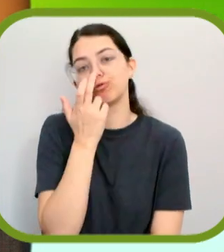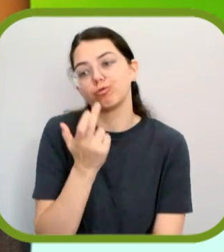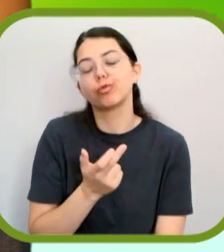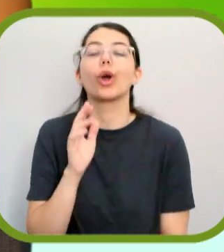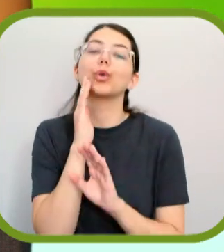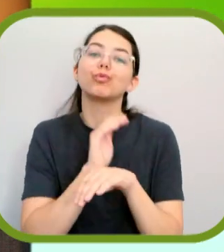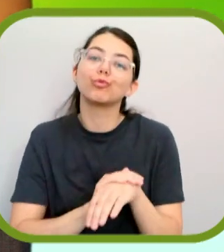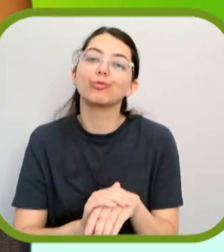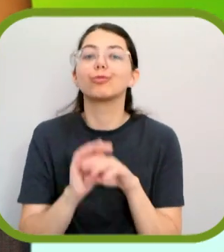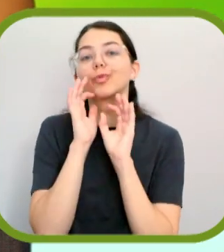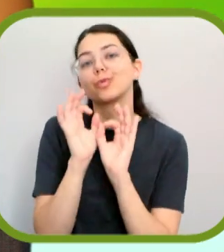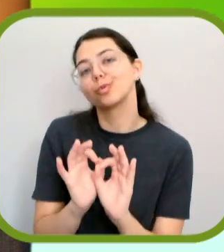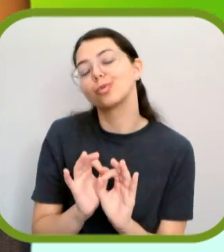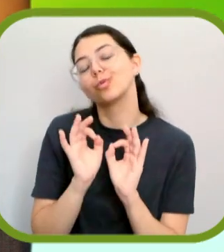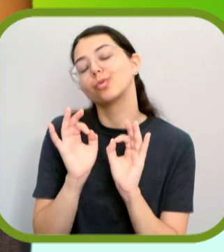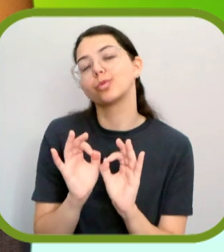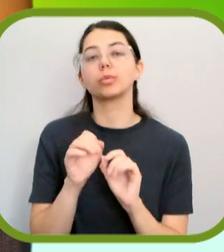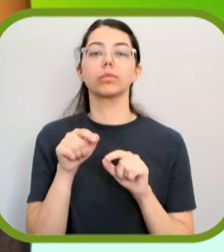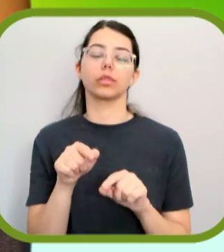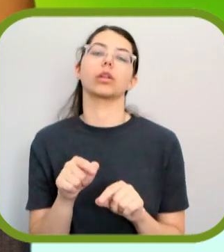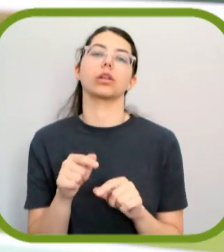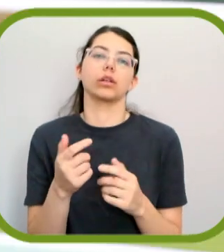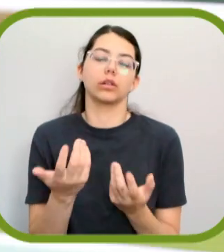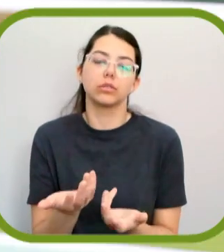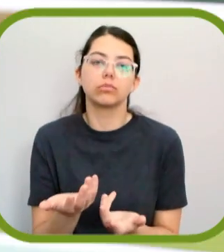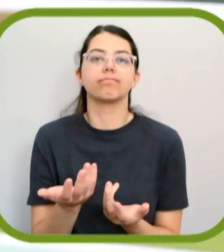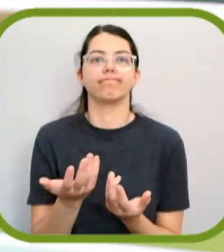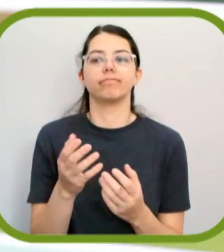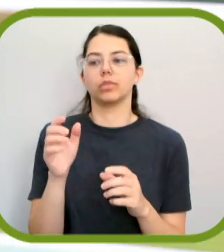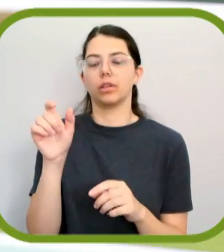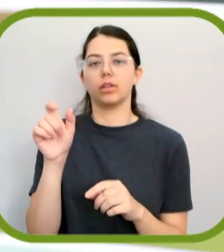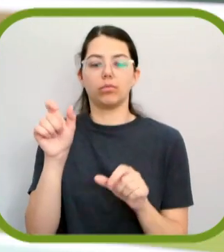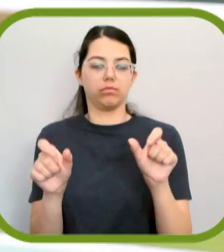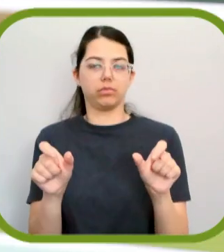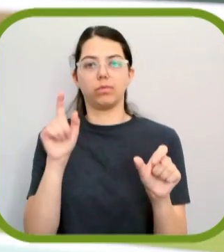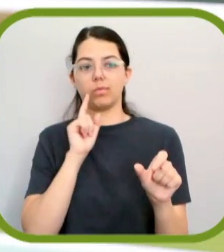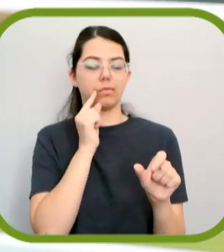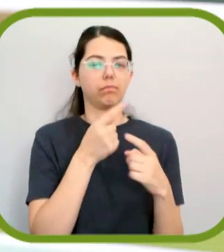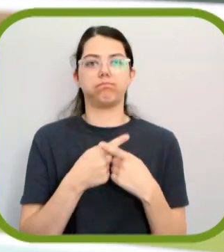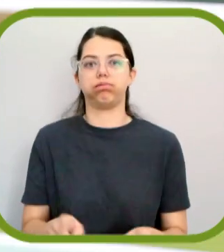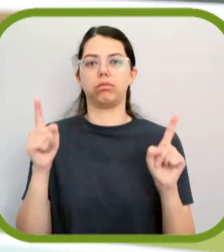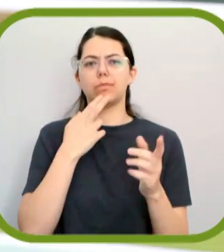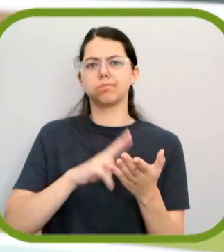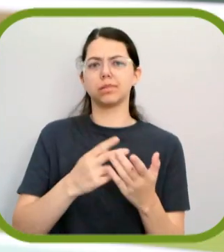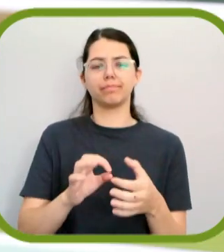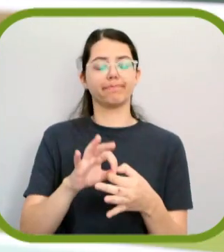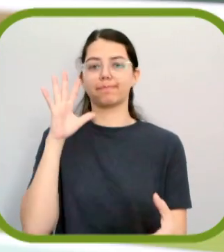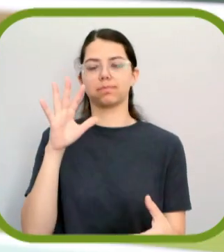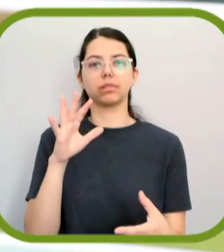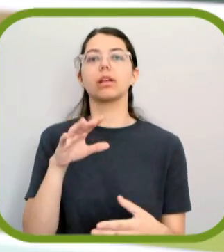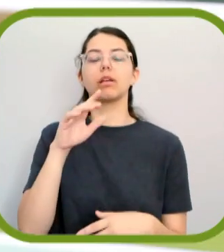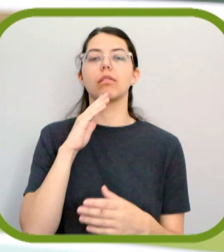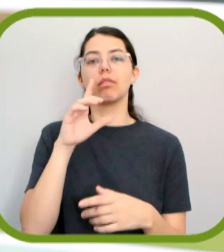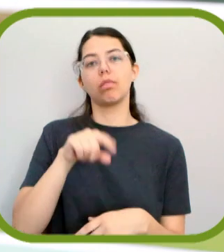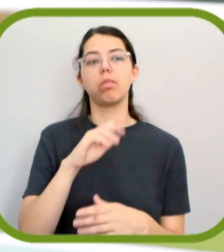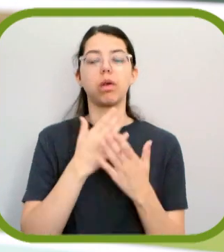é mais frágil, que é mais carinhosa, que cria aqui uma diferenciação entre os dois que não é sequer realista e que